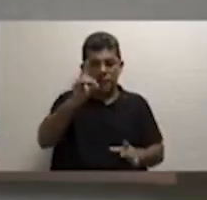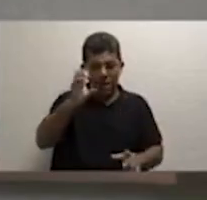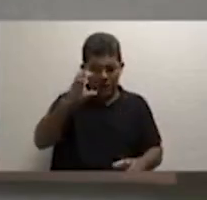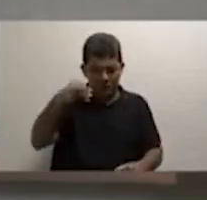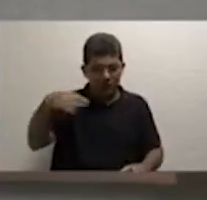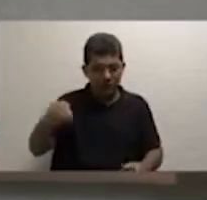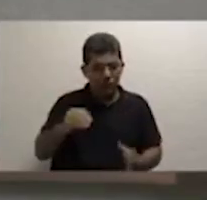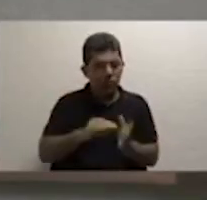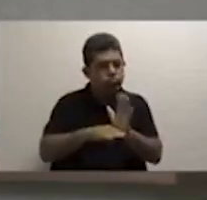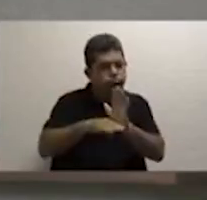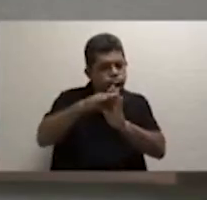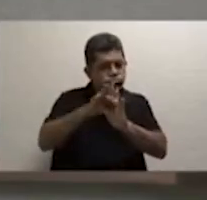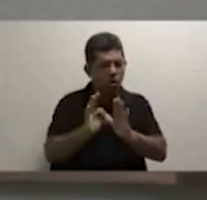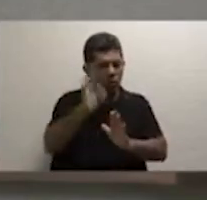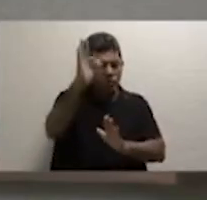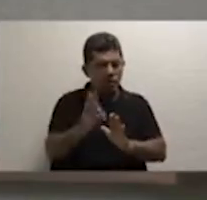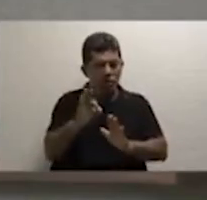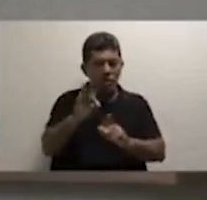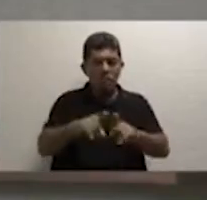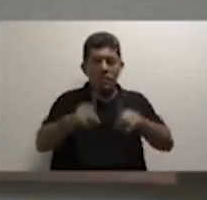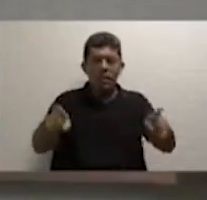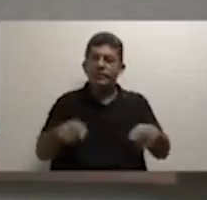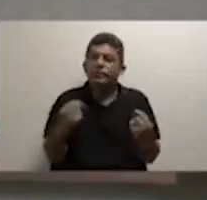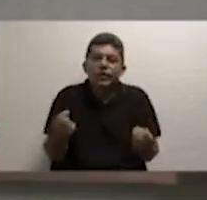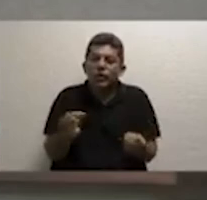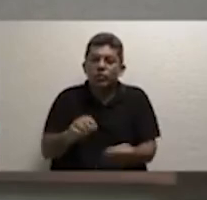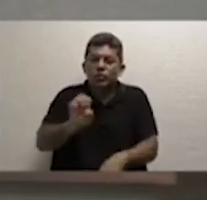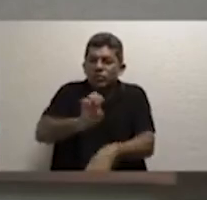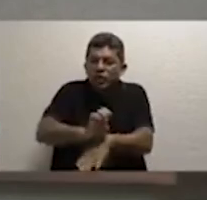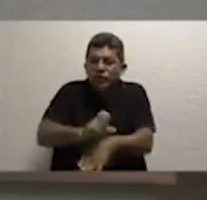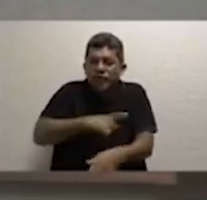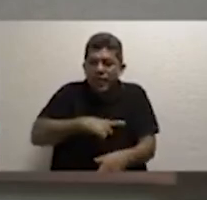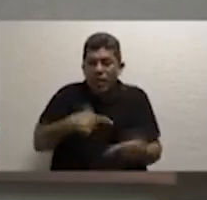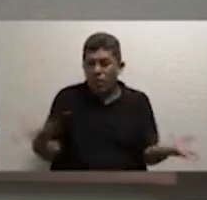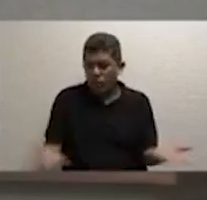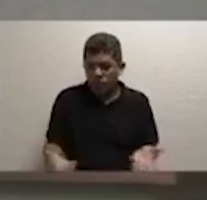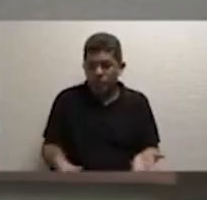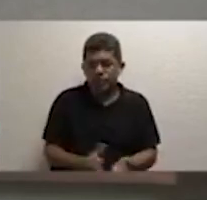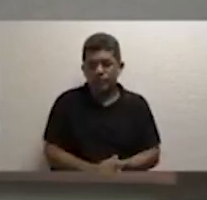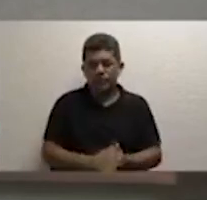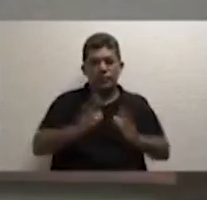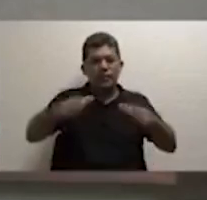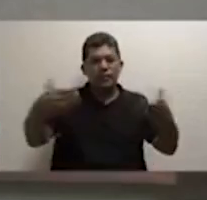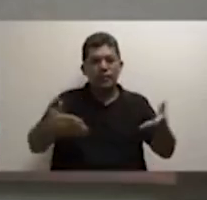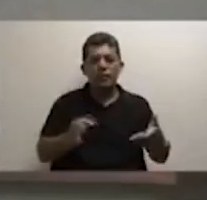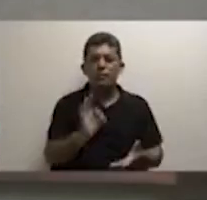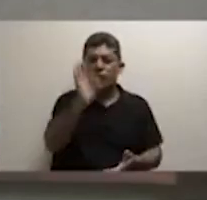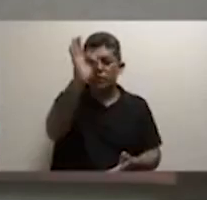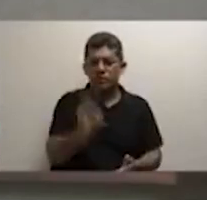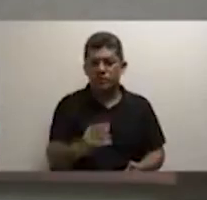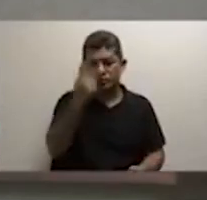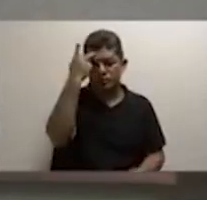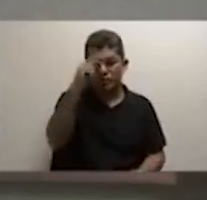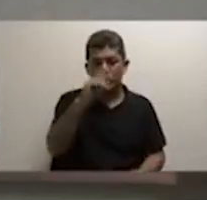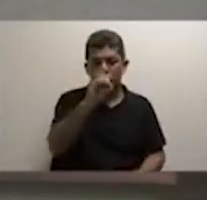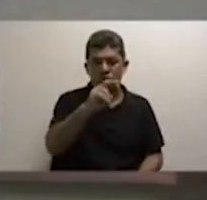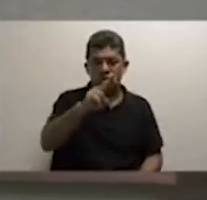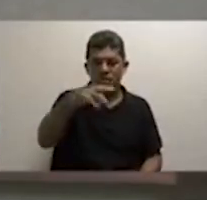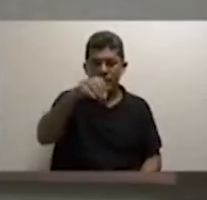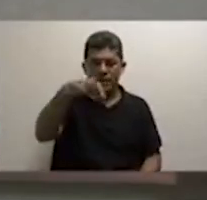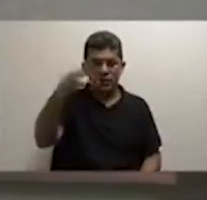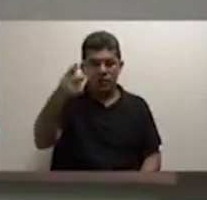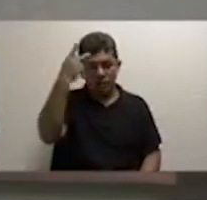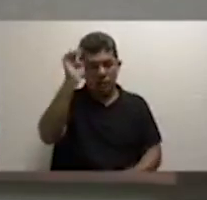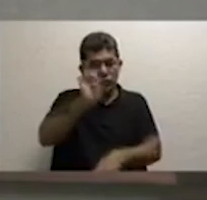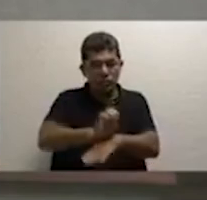oposição, Dermilson Chagas, questiona o direcionamento desses recursos. Qual é a porcentagem do orçamento do Estado para